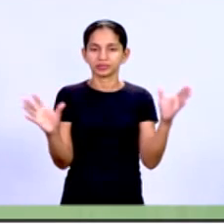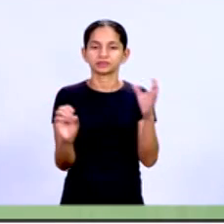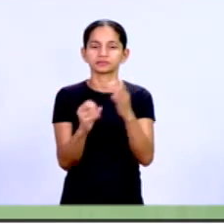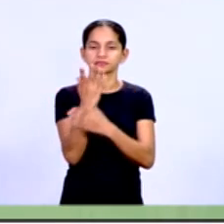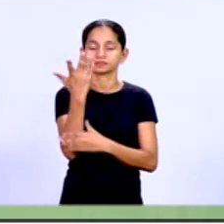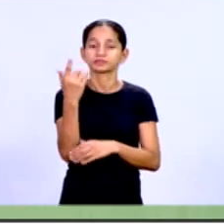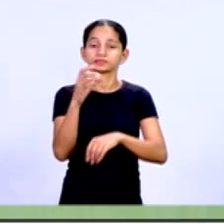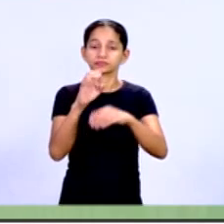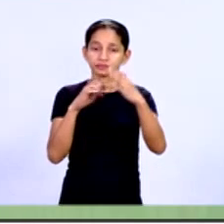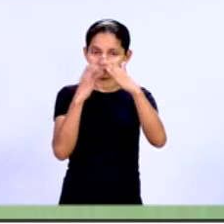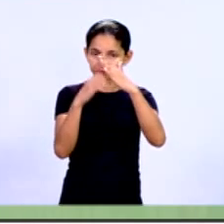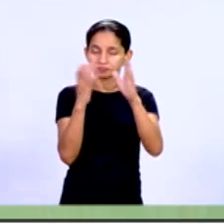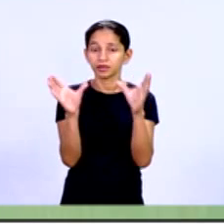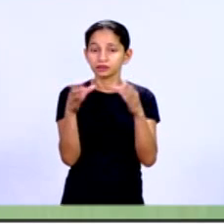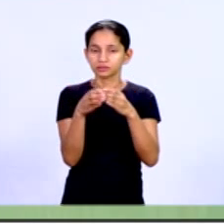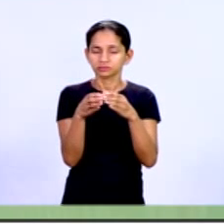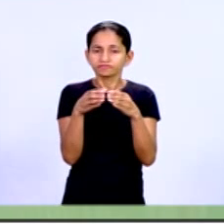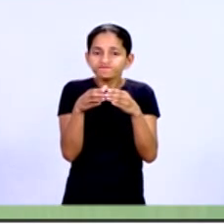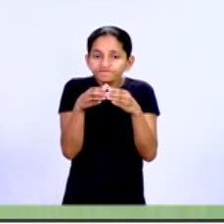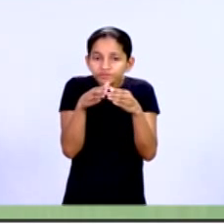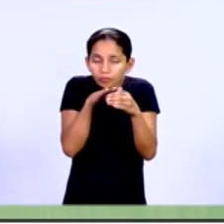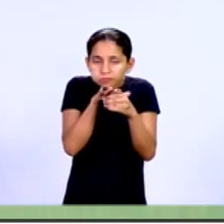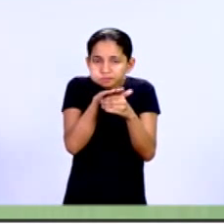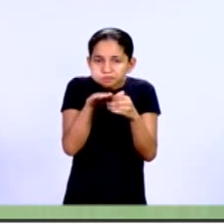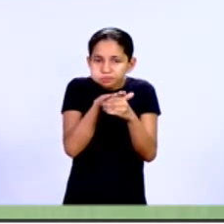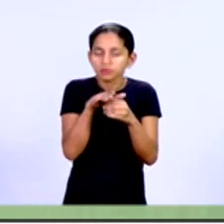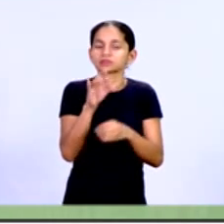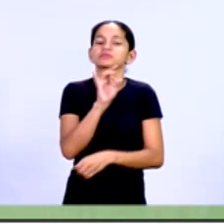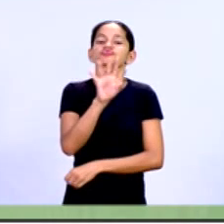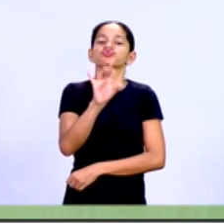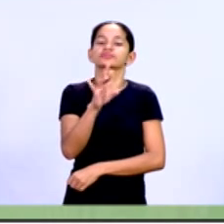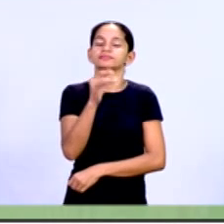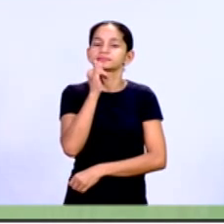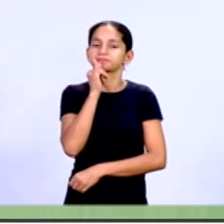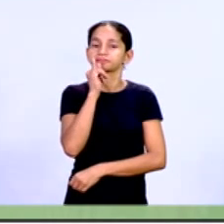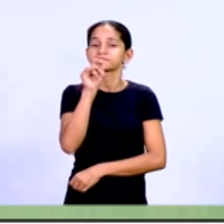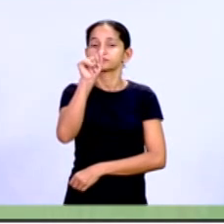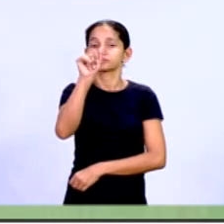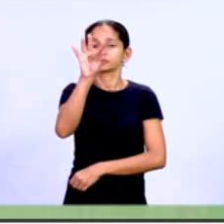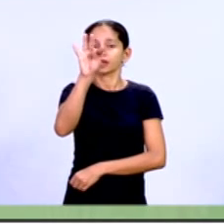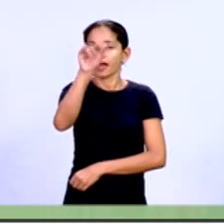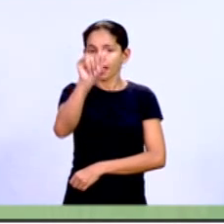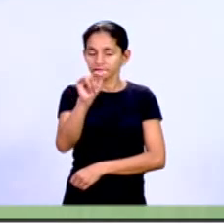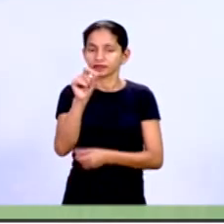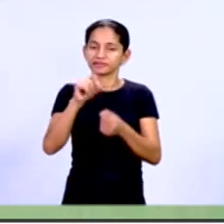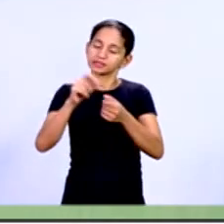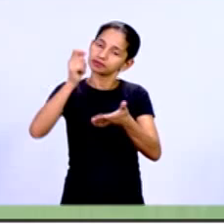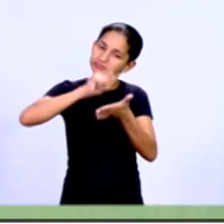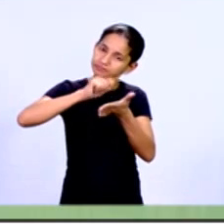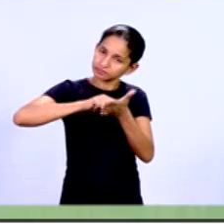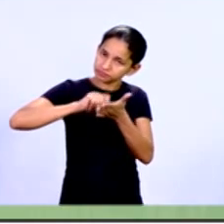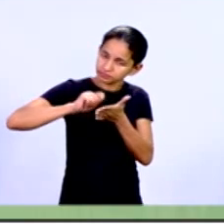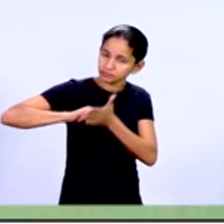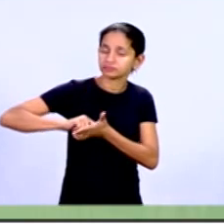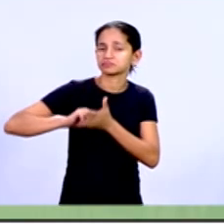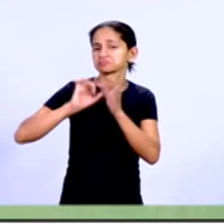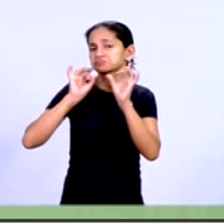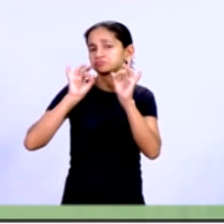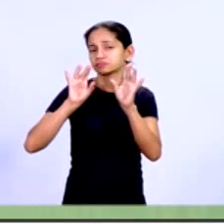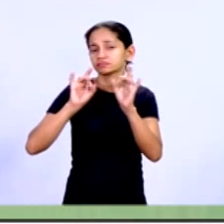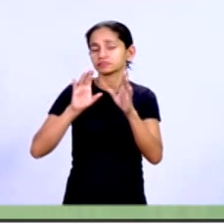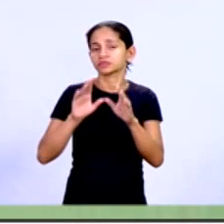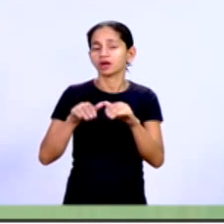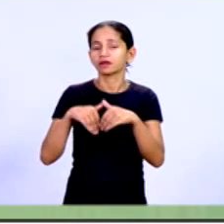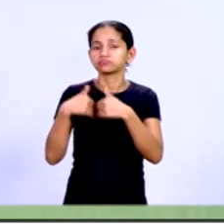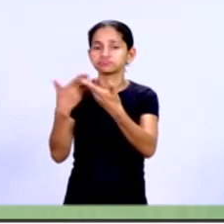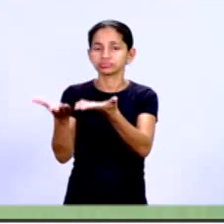A empresa tem um capital fechado. Eles optam em fazer uma reunião, faz uma ata e faz a abertura da empresa, para que a empresa disponibilize